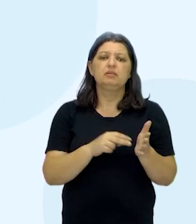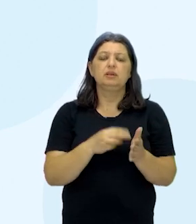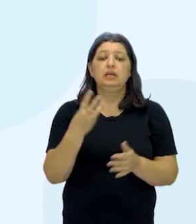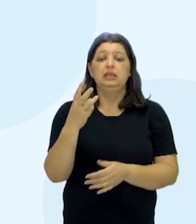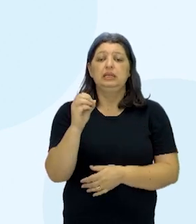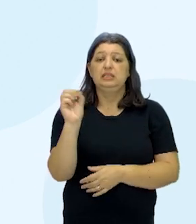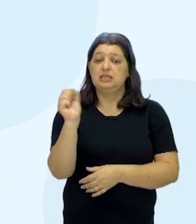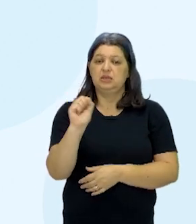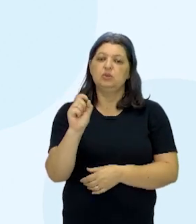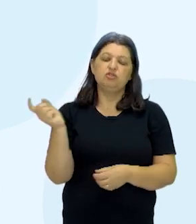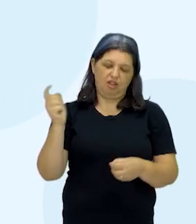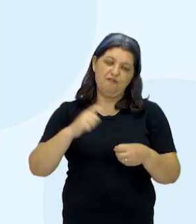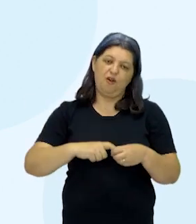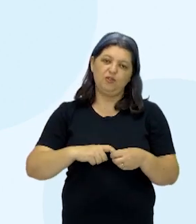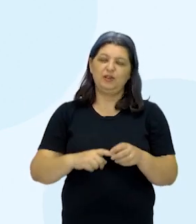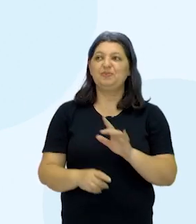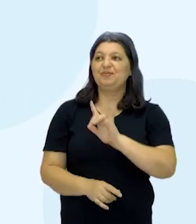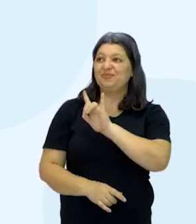já voltamos.